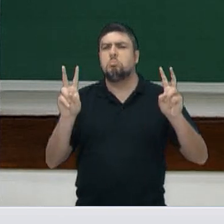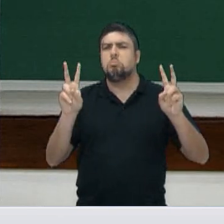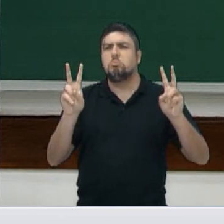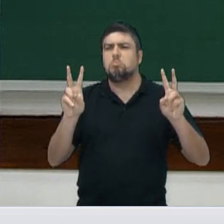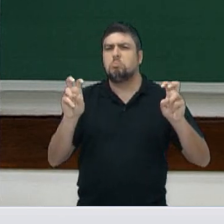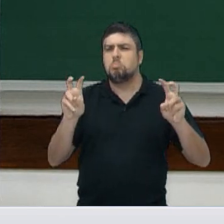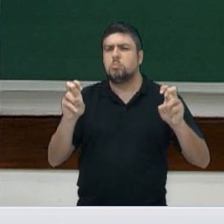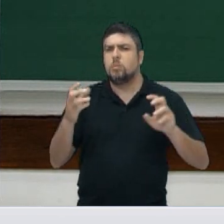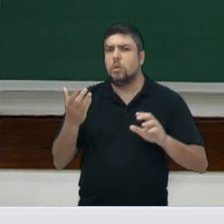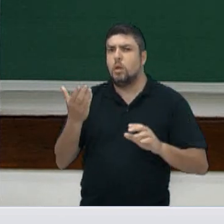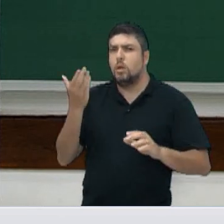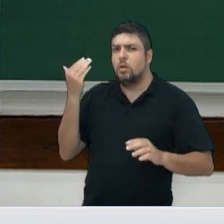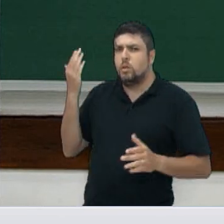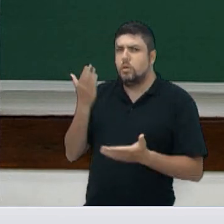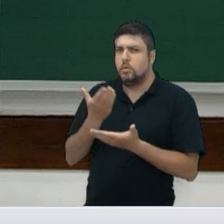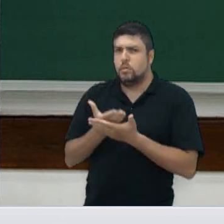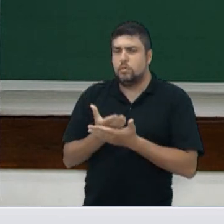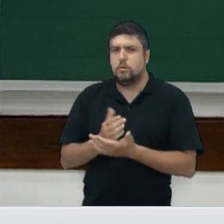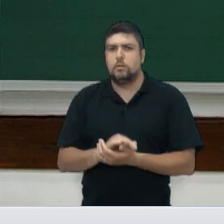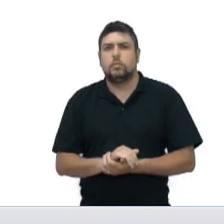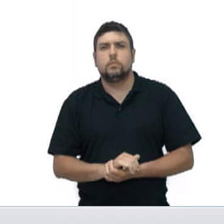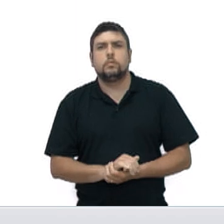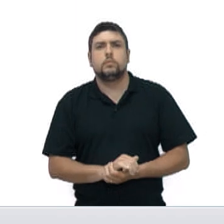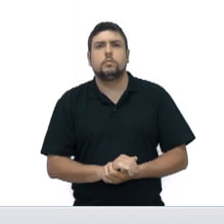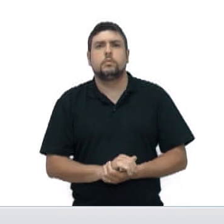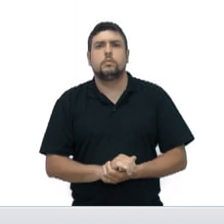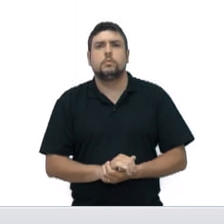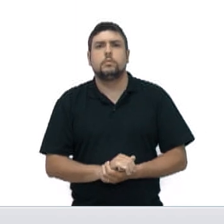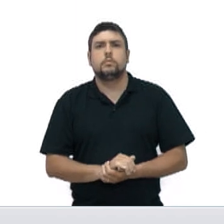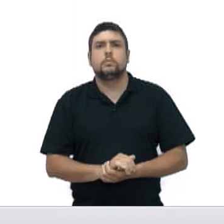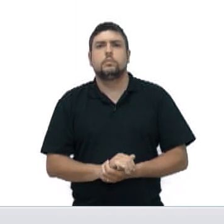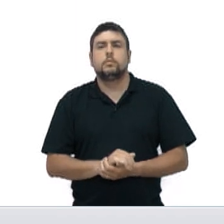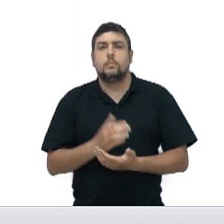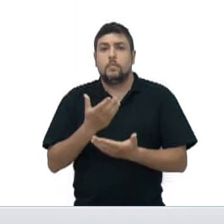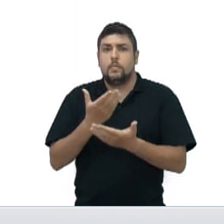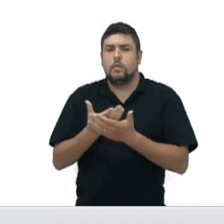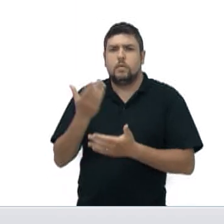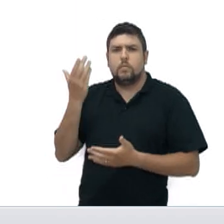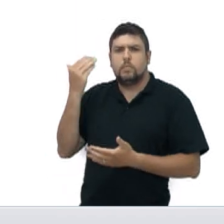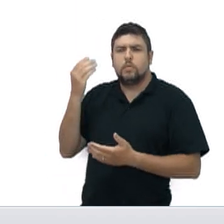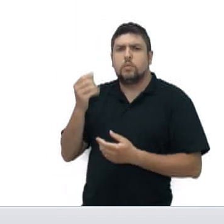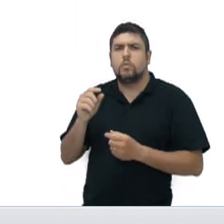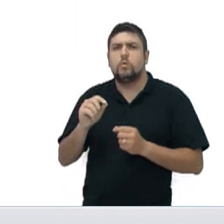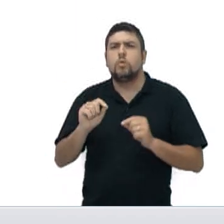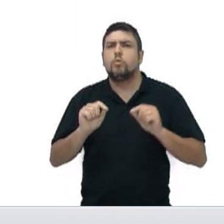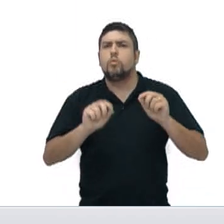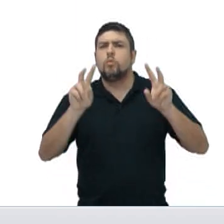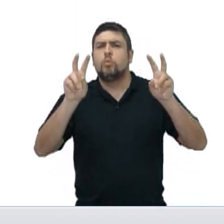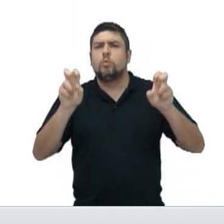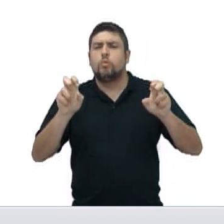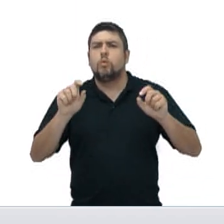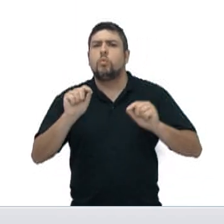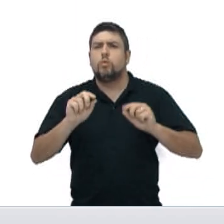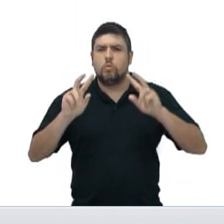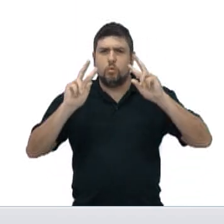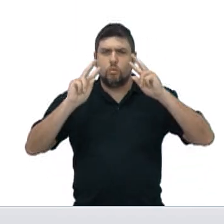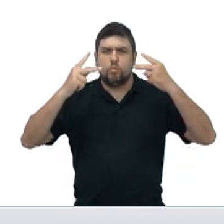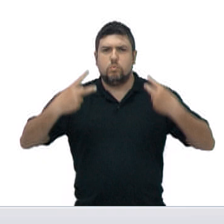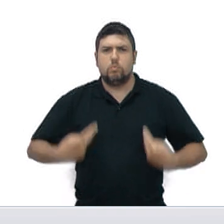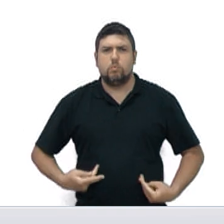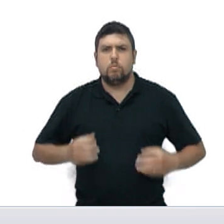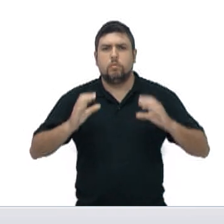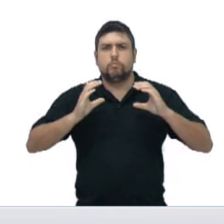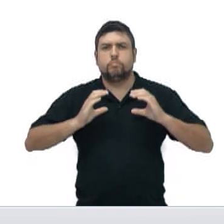aula passada. Nós falamos sobre o comportamento humano, lembram